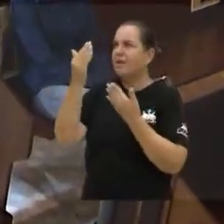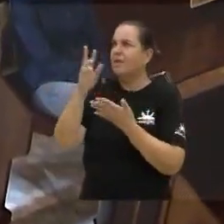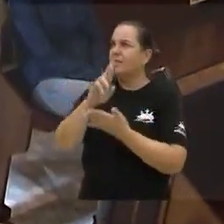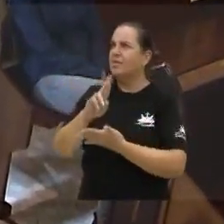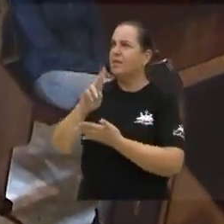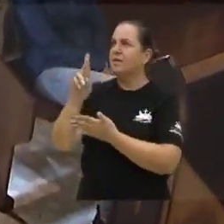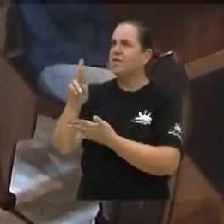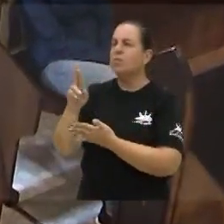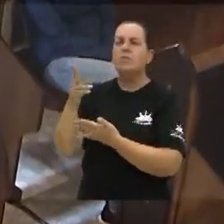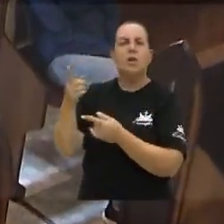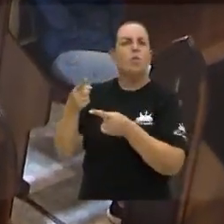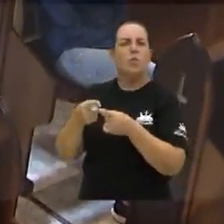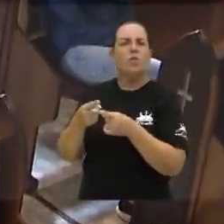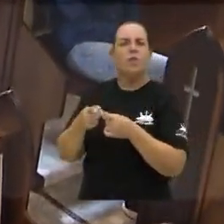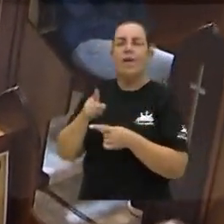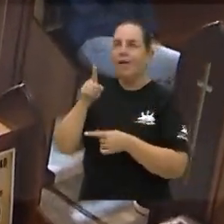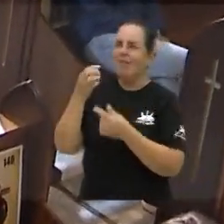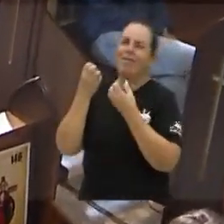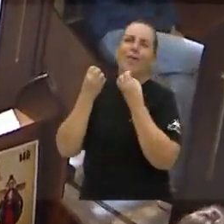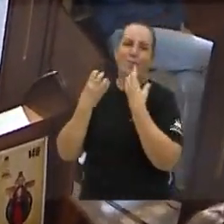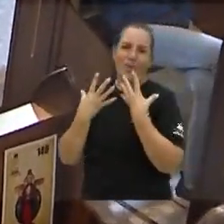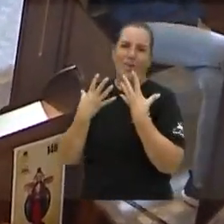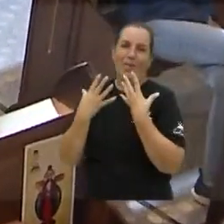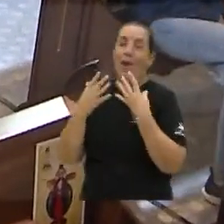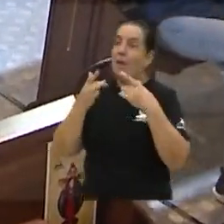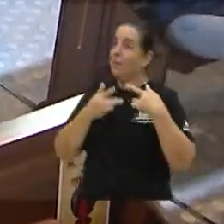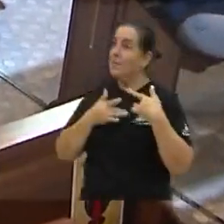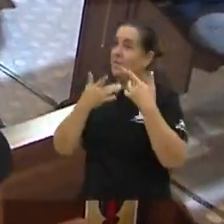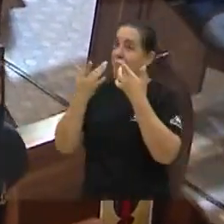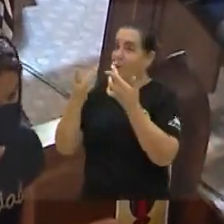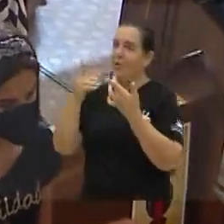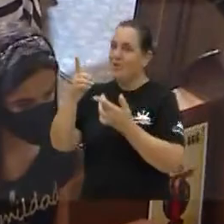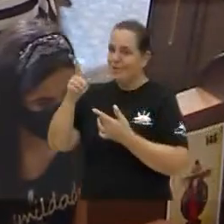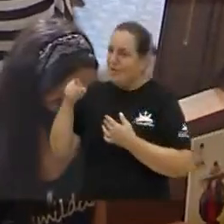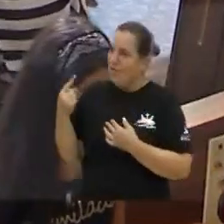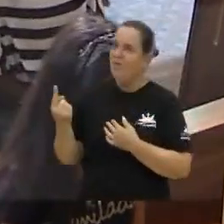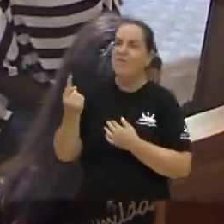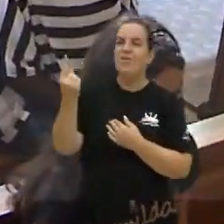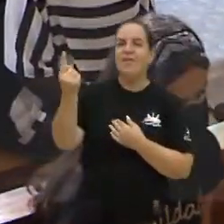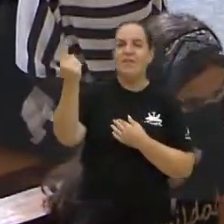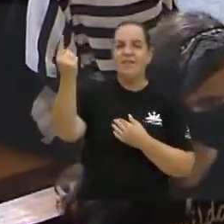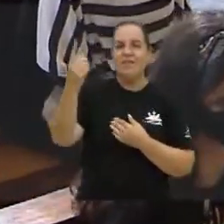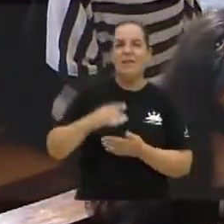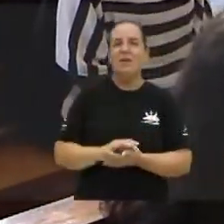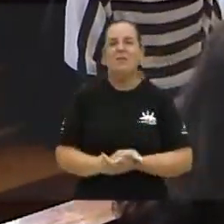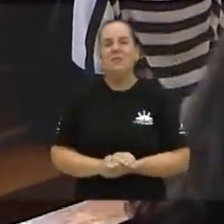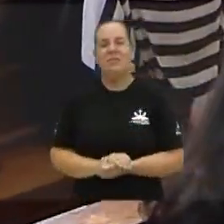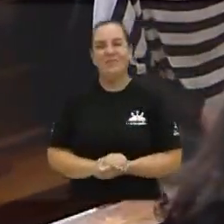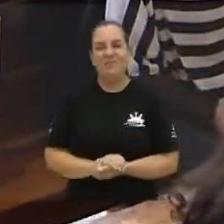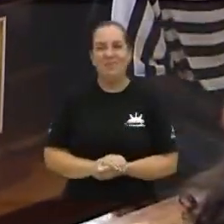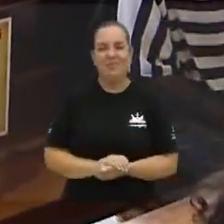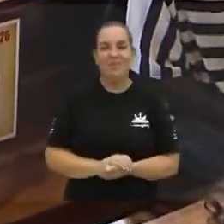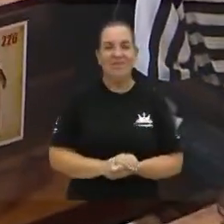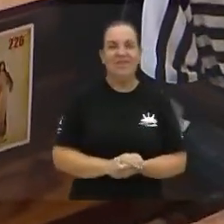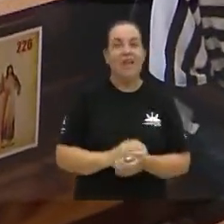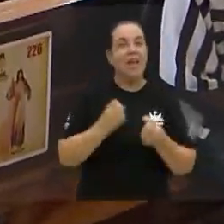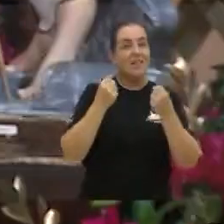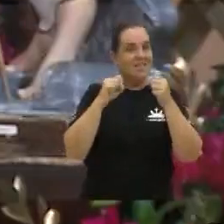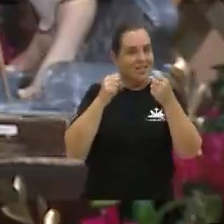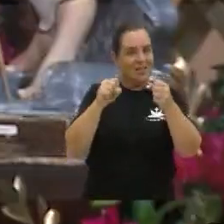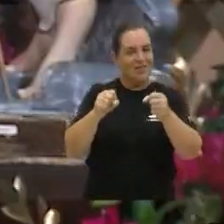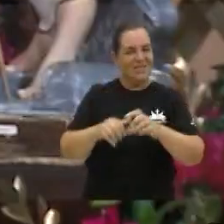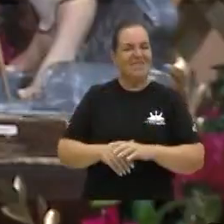Dai graças ao Senhor, porque Ele é bom. Eterna é a sua